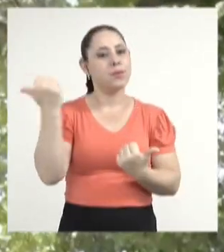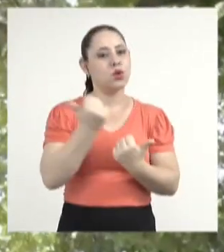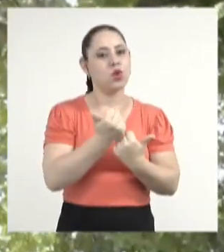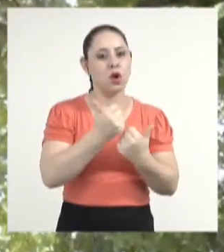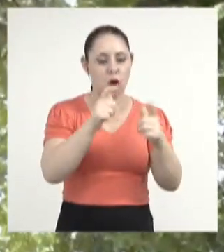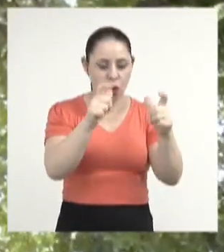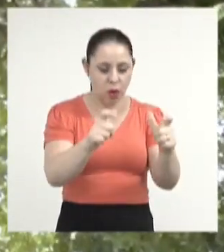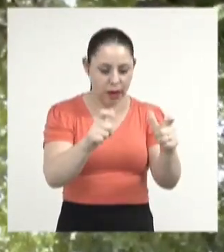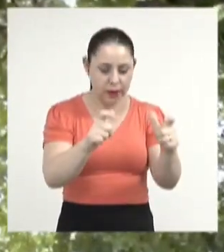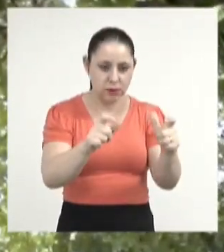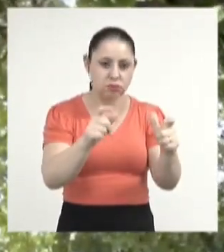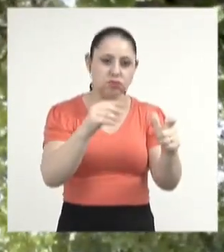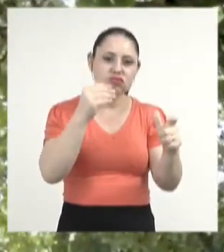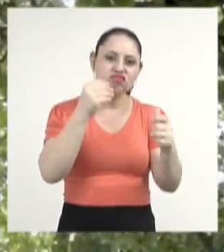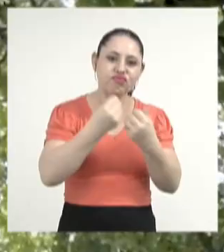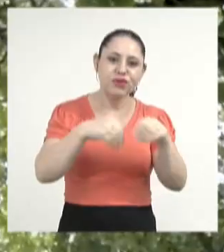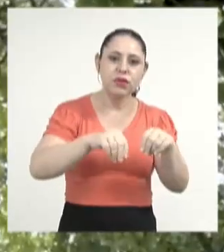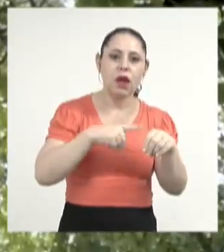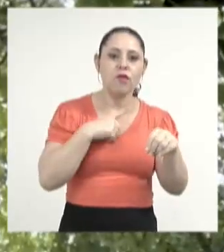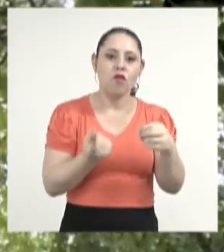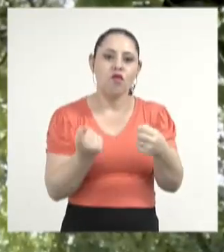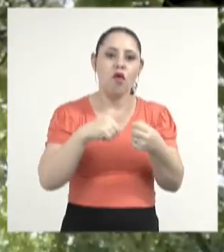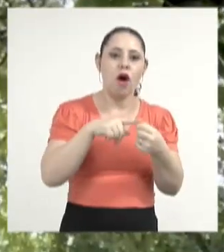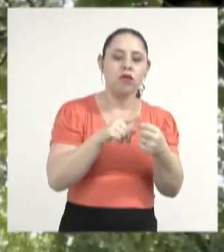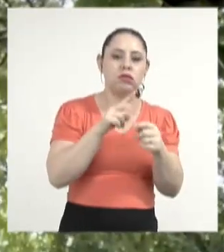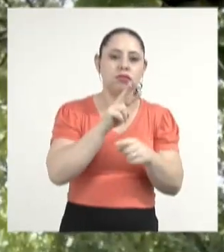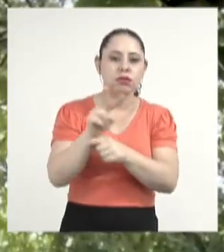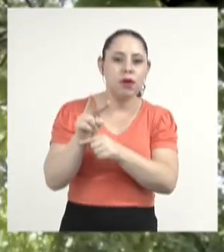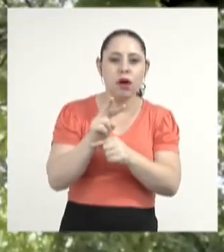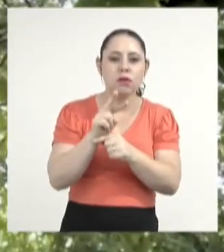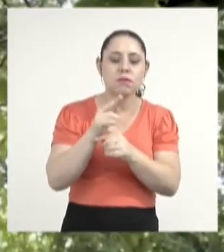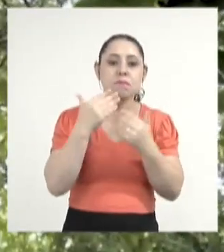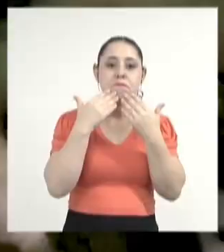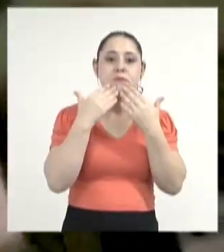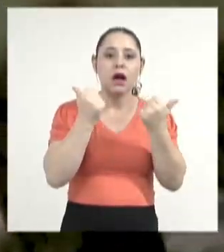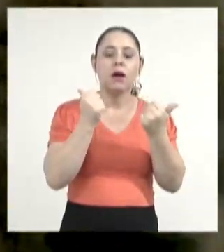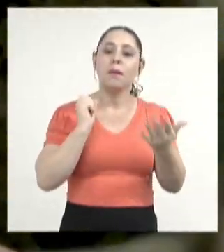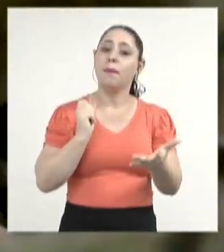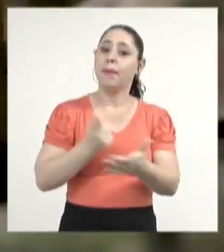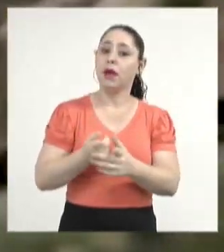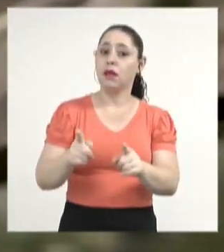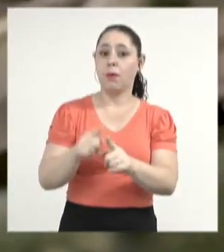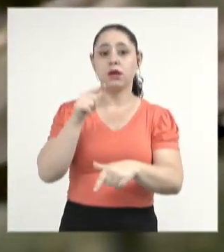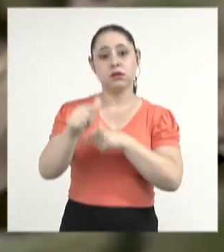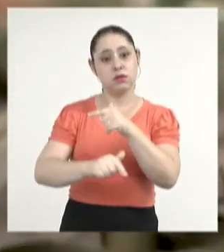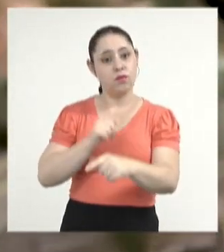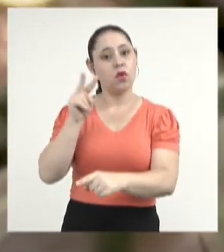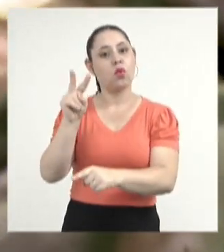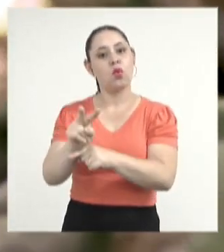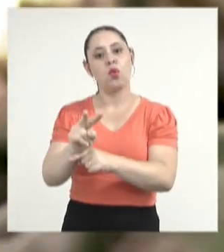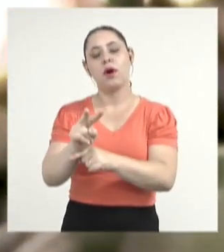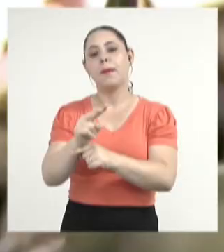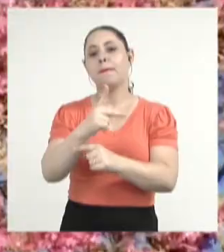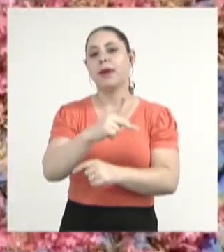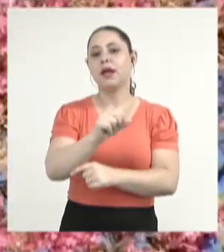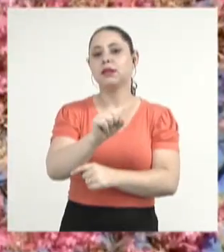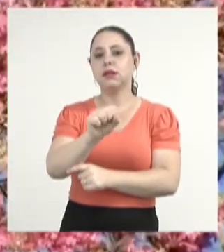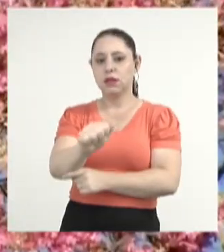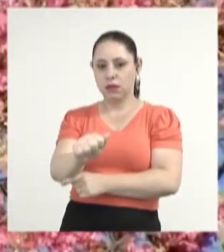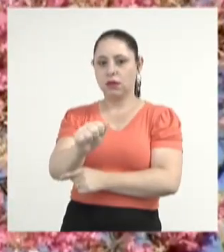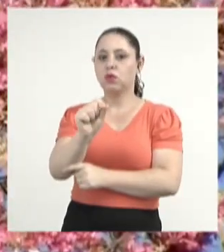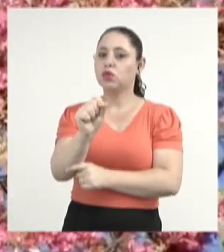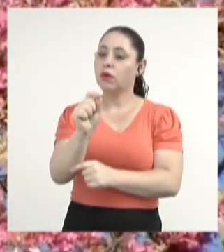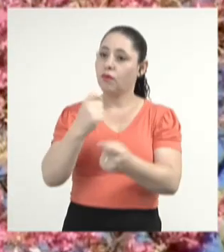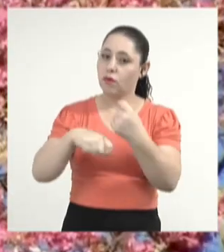recuperação de áreas degradadas, além de incentivar práticas de preservação por meio do pagamento por serviços ambientais, o PSA,